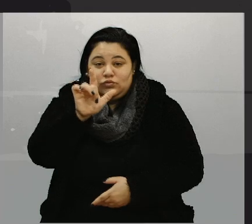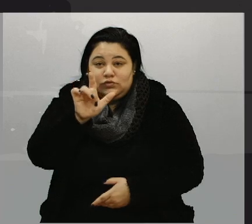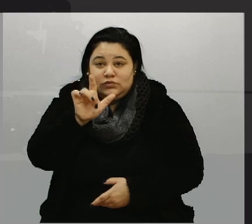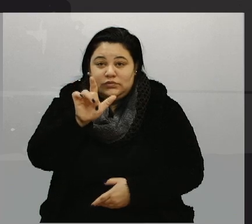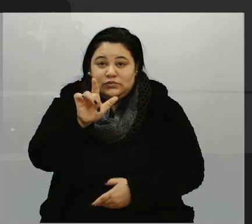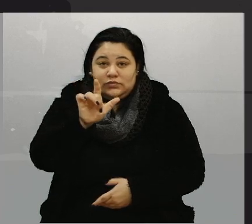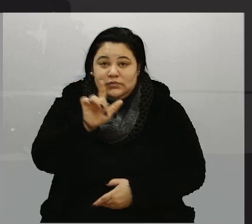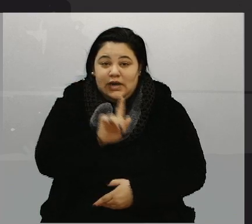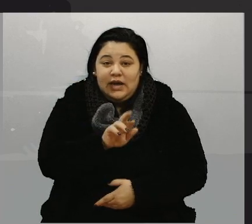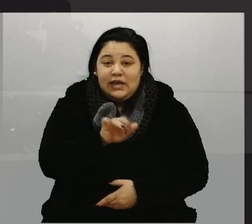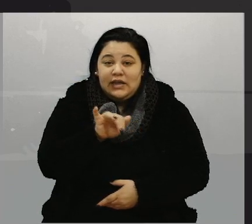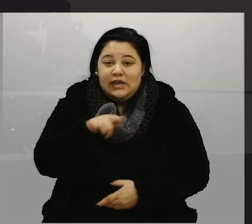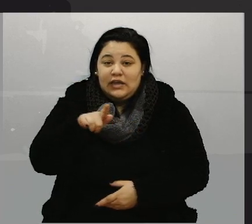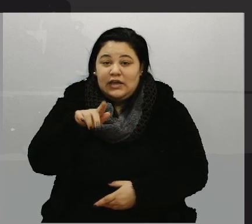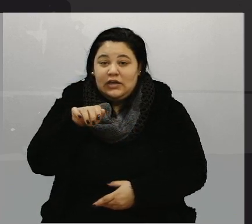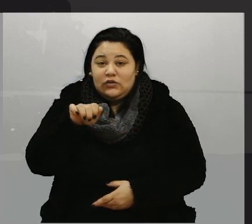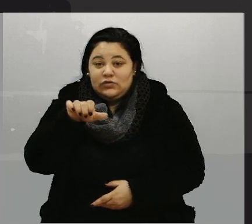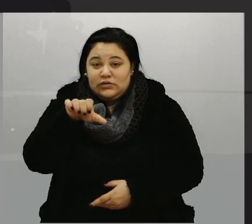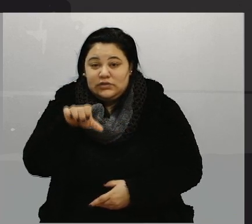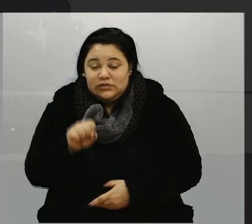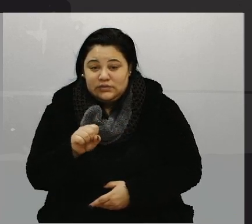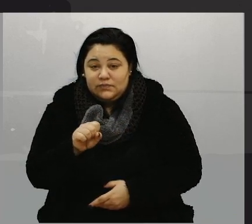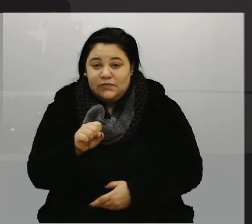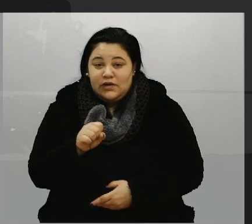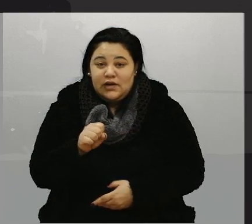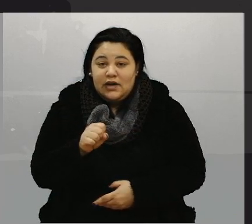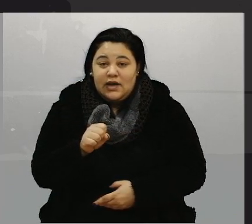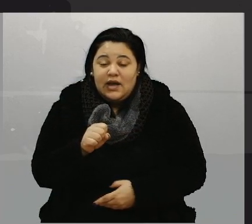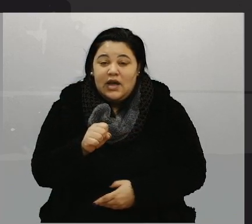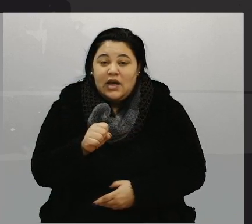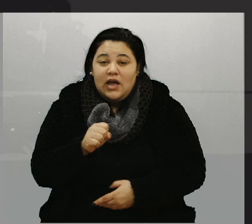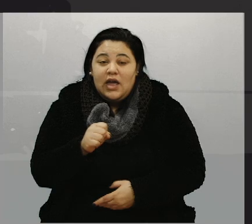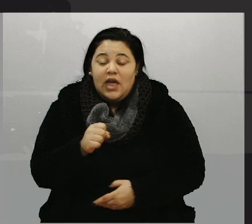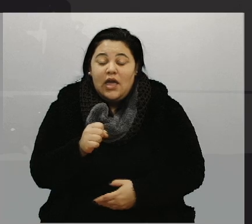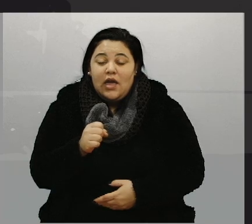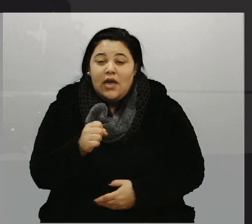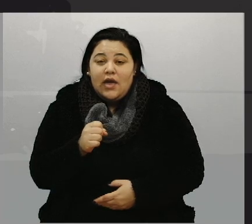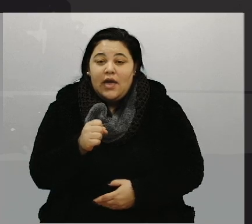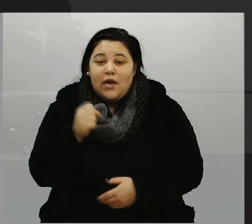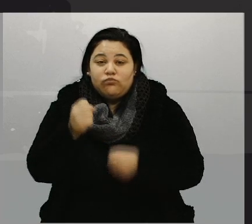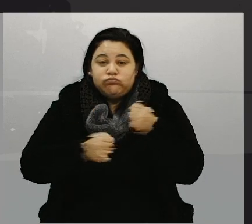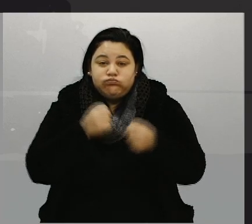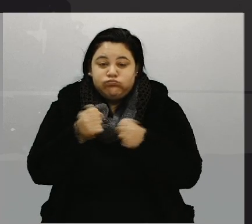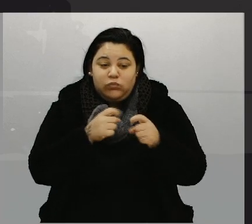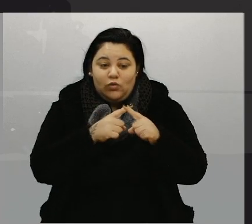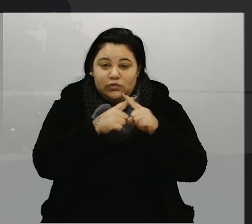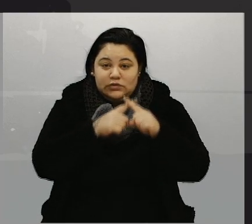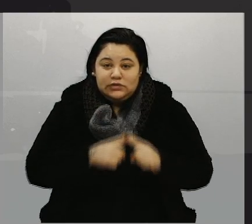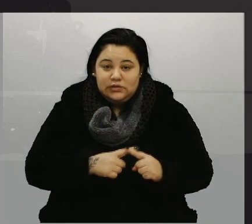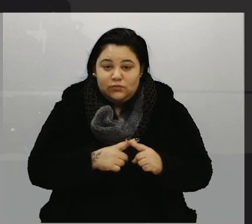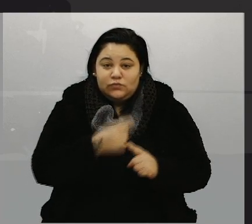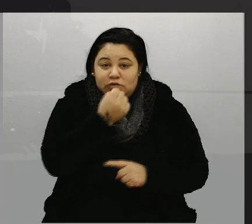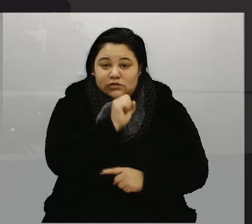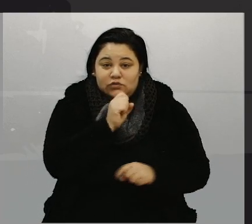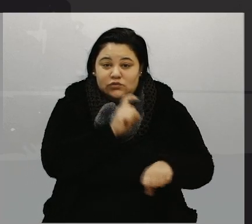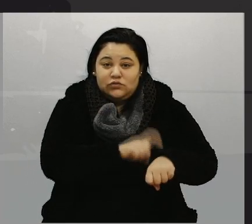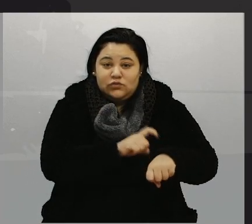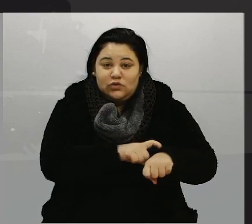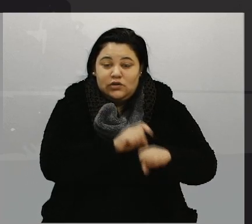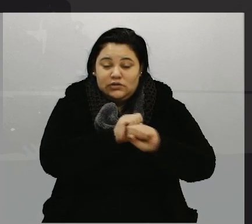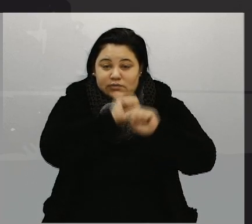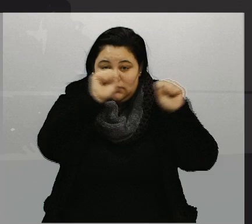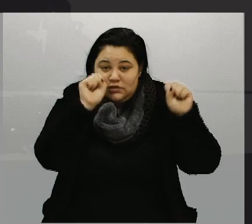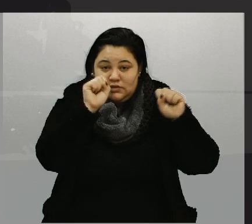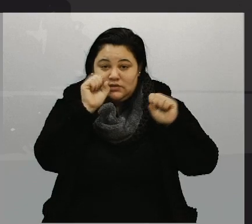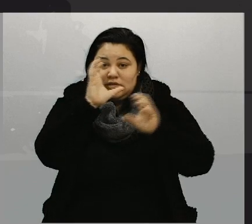de 37 horas, com a distância de 47,9 quilômetros entre as 8 horas da manhã de sábado até